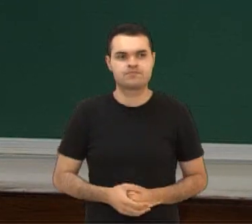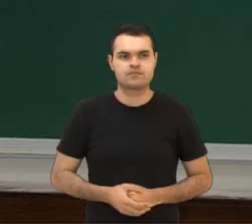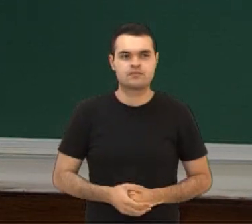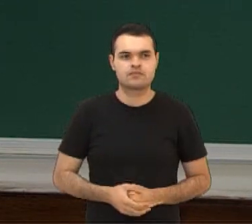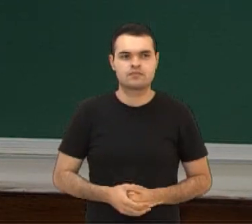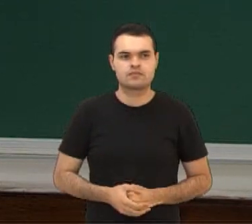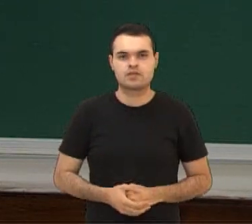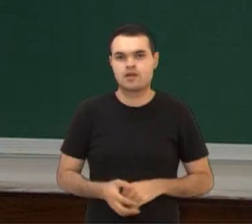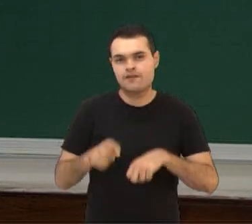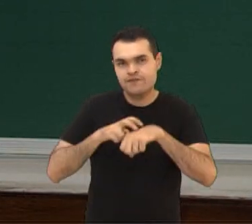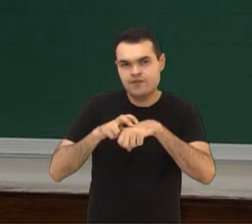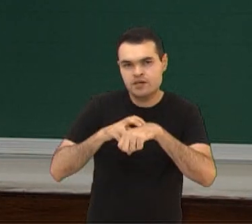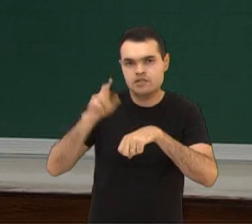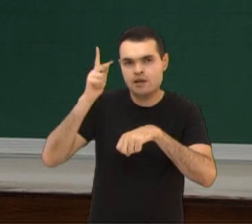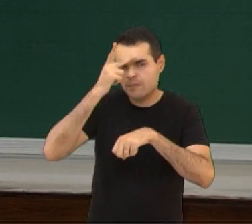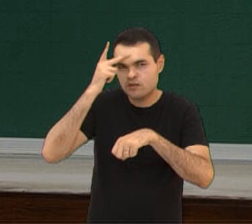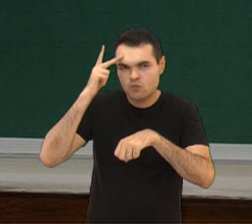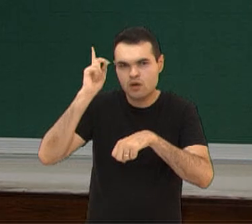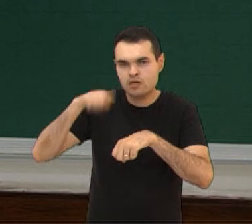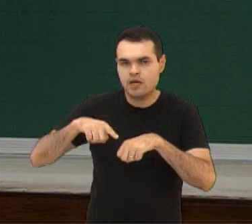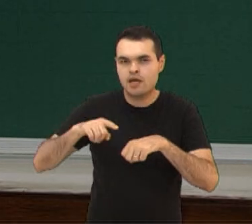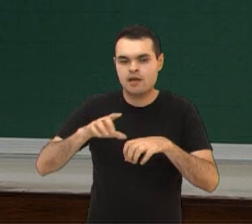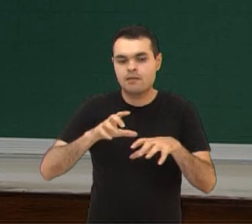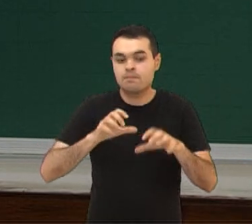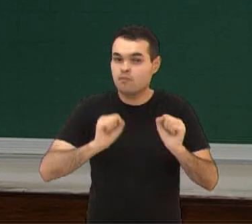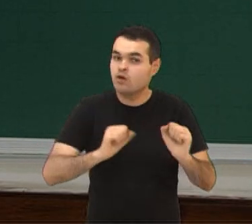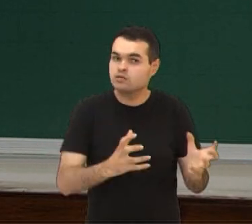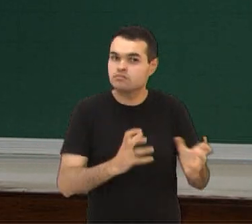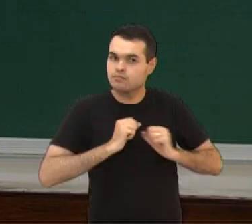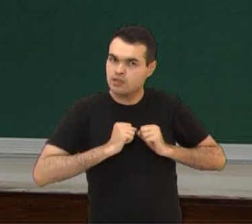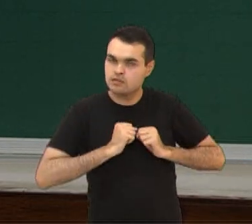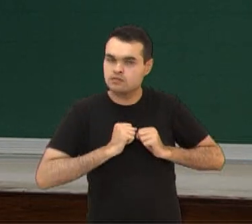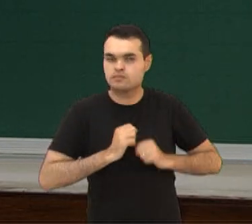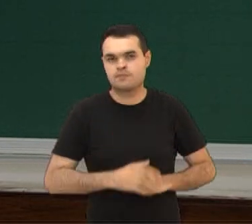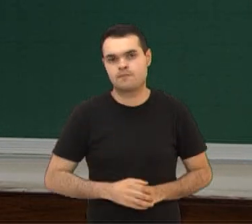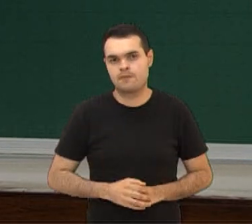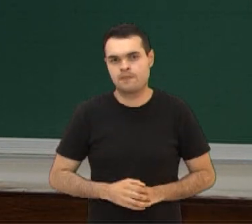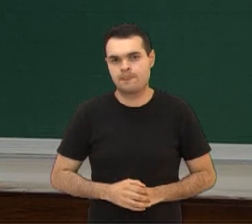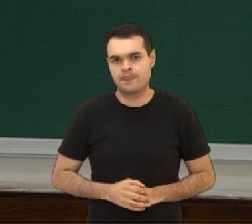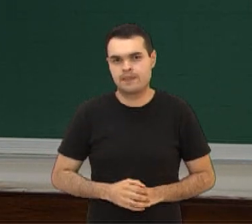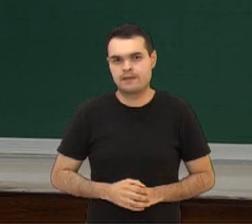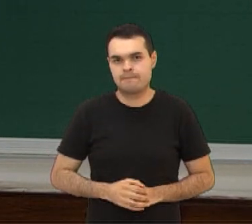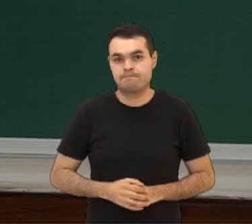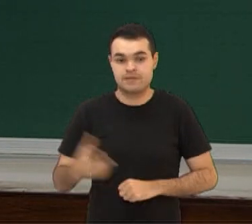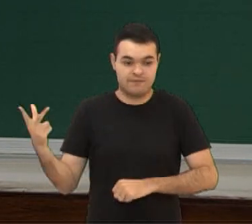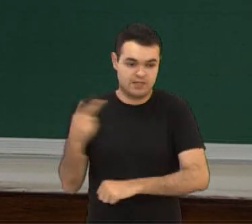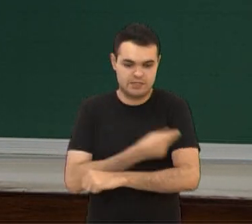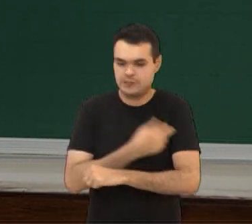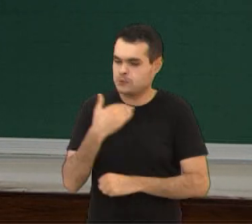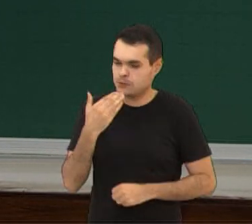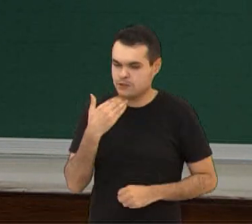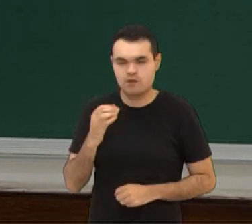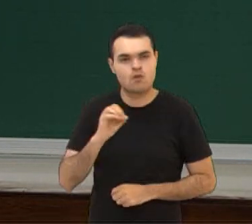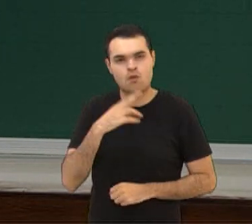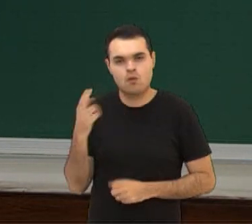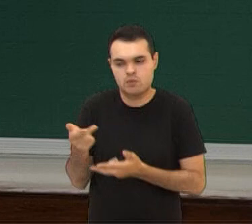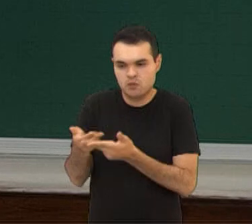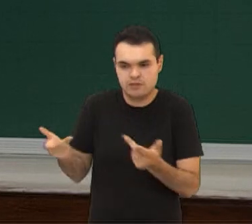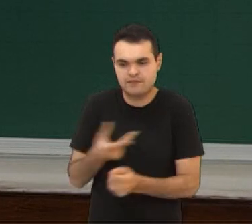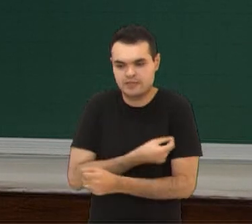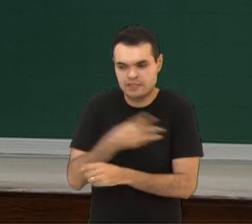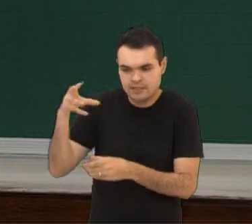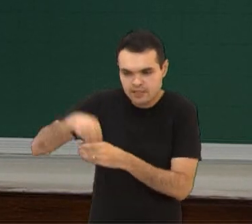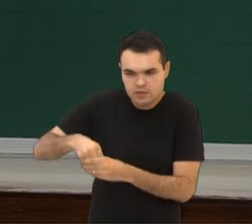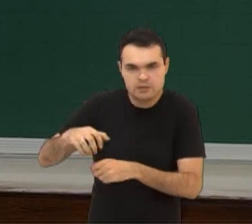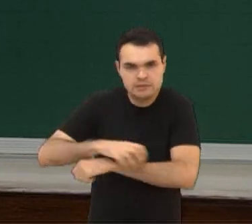vendo? Essa em verdinho aqui é uma pessoa que é suscetível. O que isso significa? Que ou a vacina não fez efeito para ela pode ser alérgica a um componente da vacina,